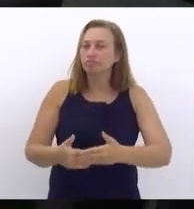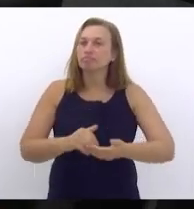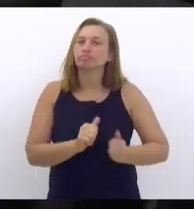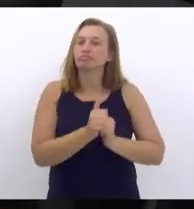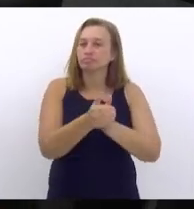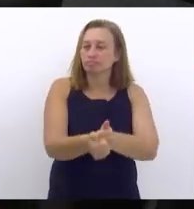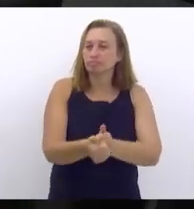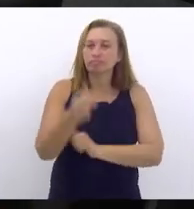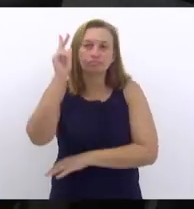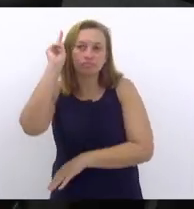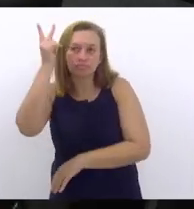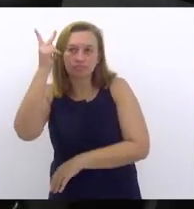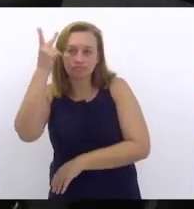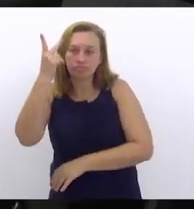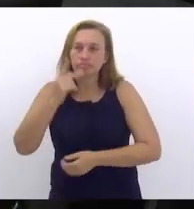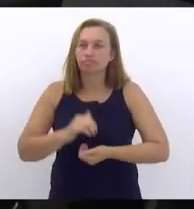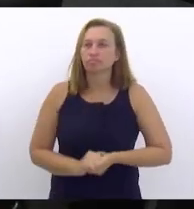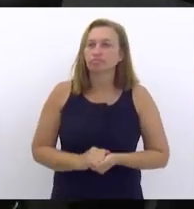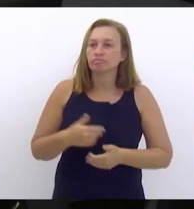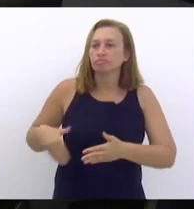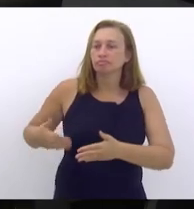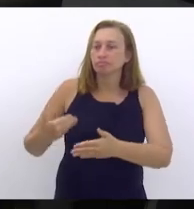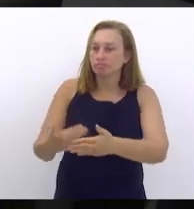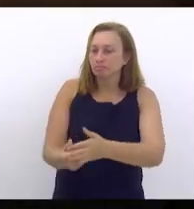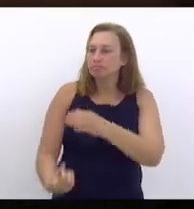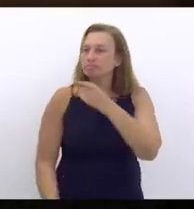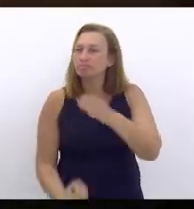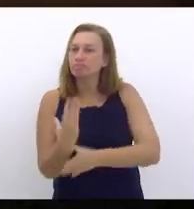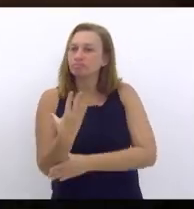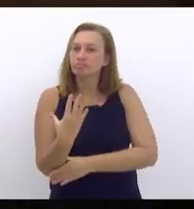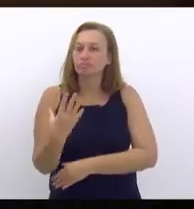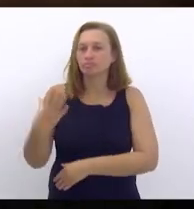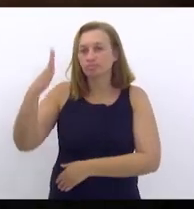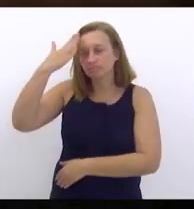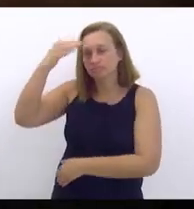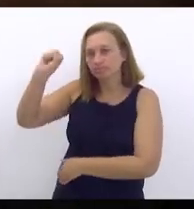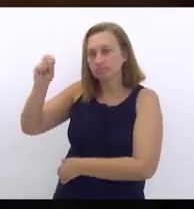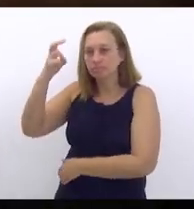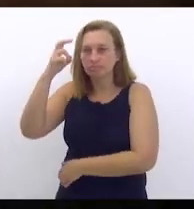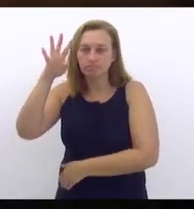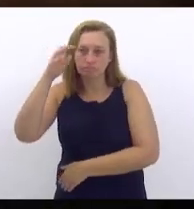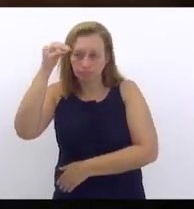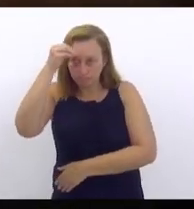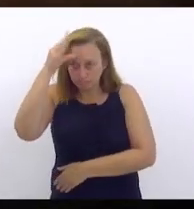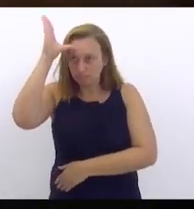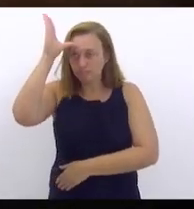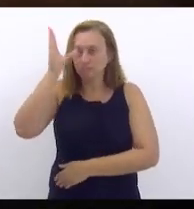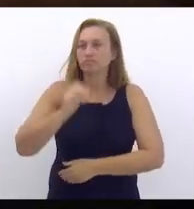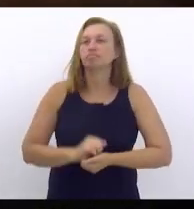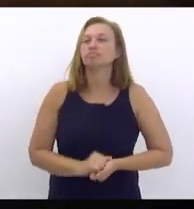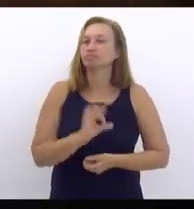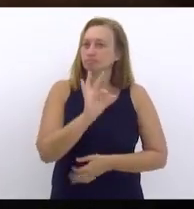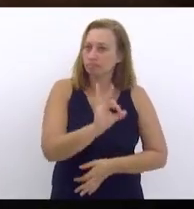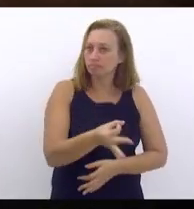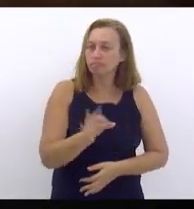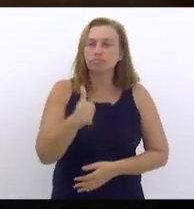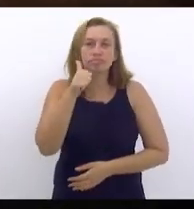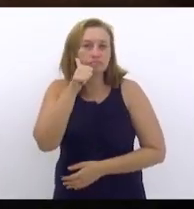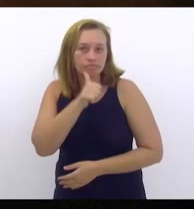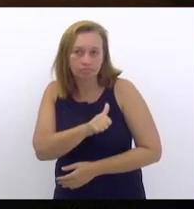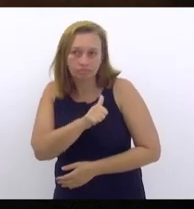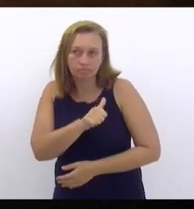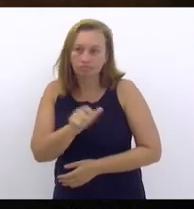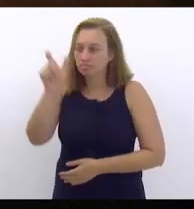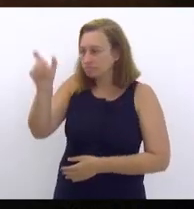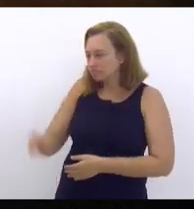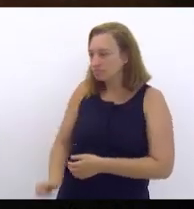foram historicamente alijados do processo de produção de saberes e conhecimentos. Aqui, notadamente, mulheres,